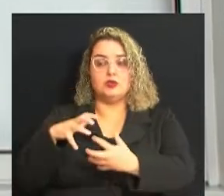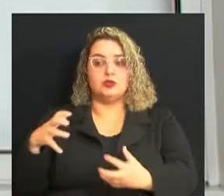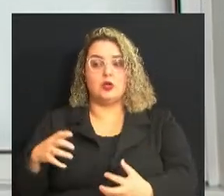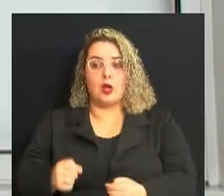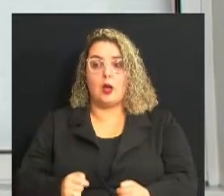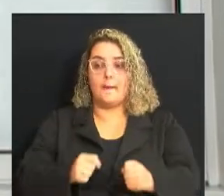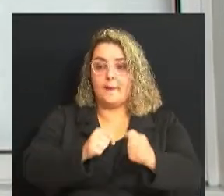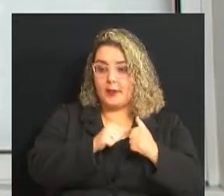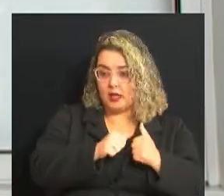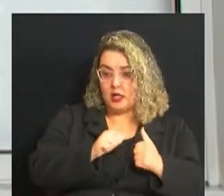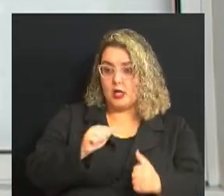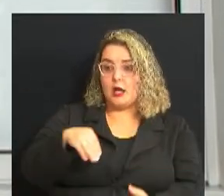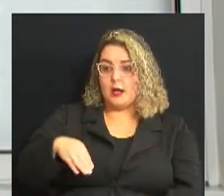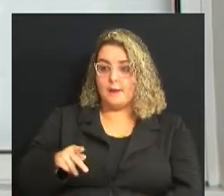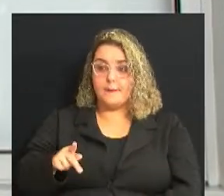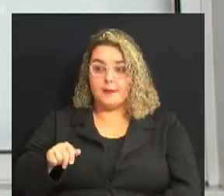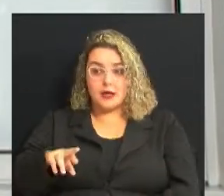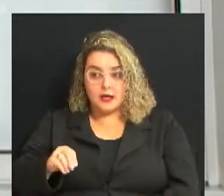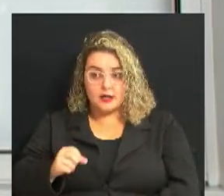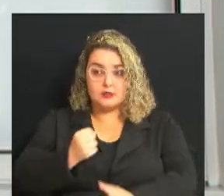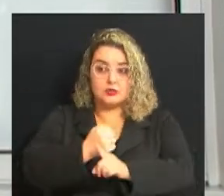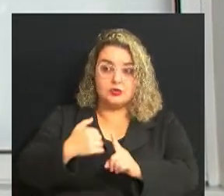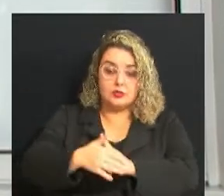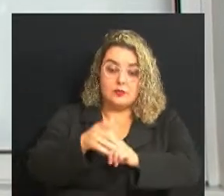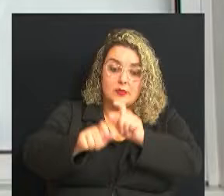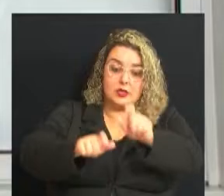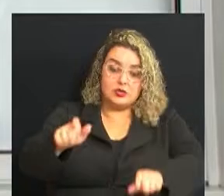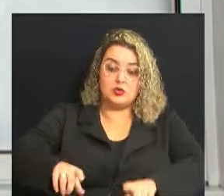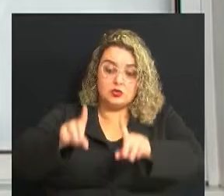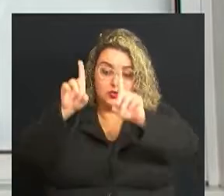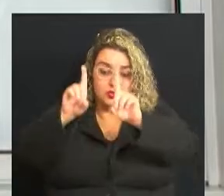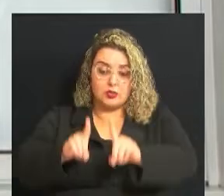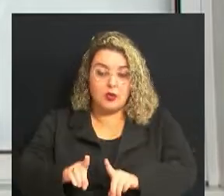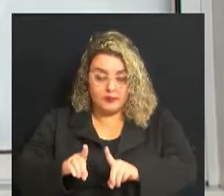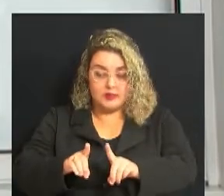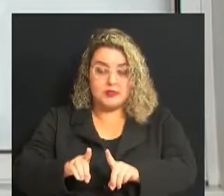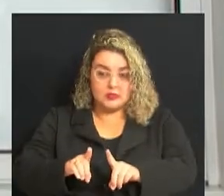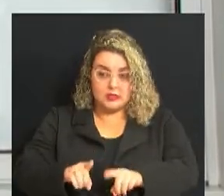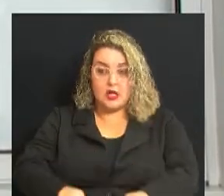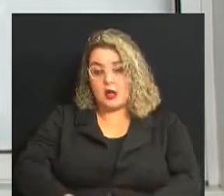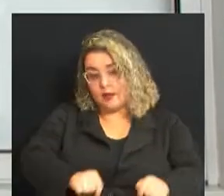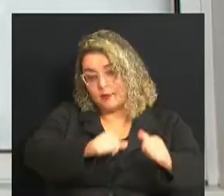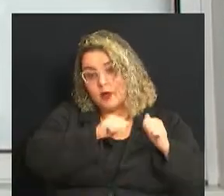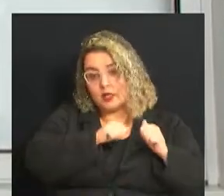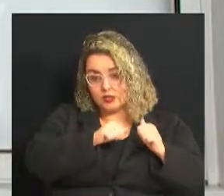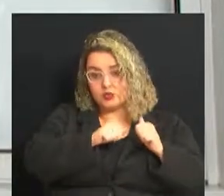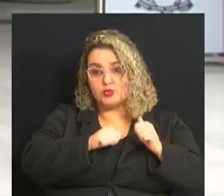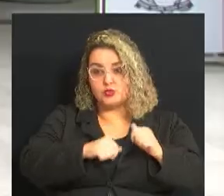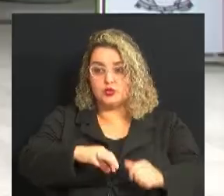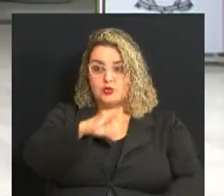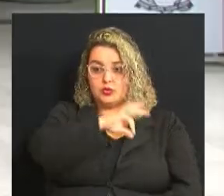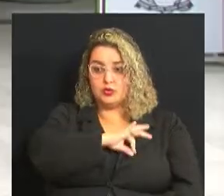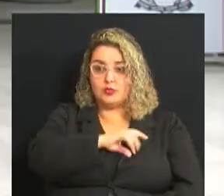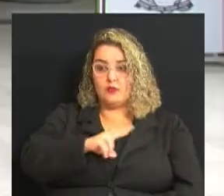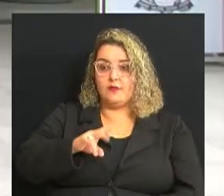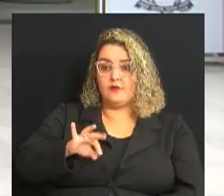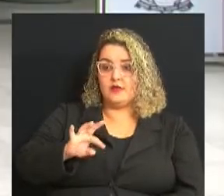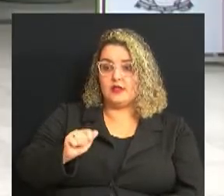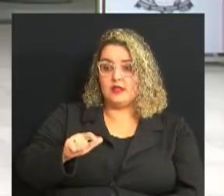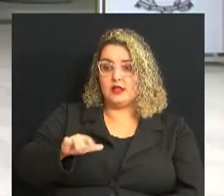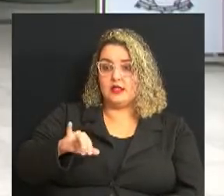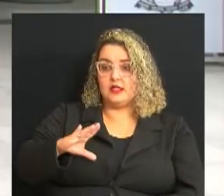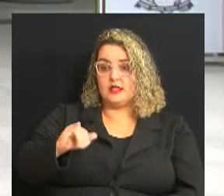do amparo social aos portadores de deficiência e beneficiários da renda mensal vitalícia. Para ter direito